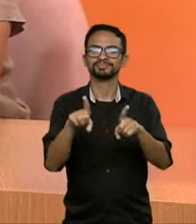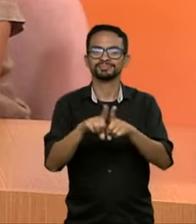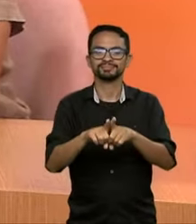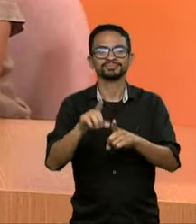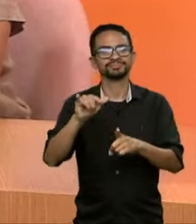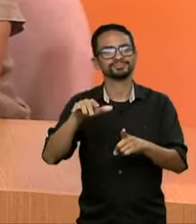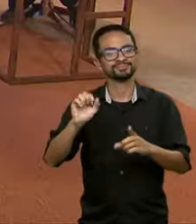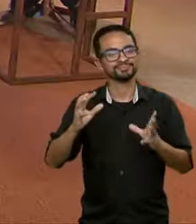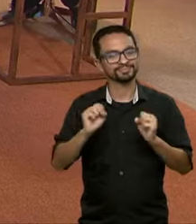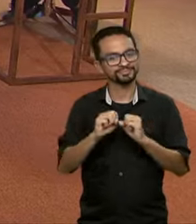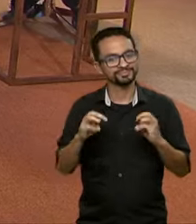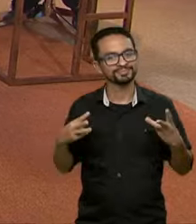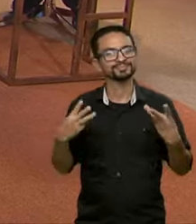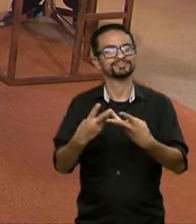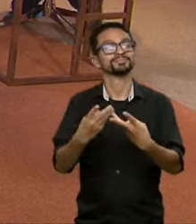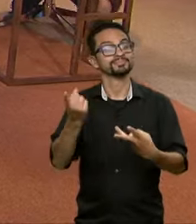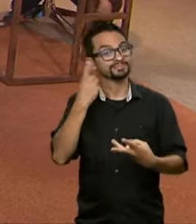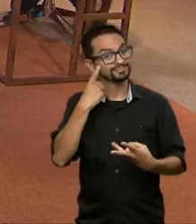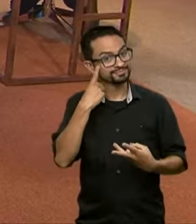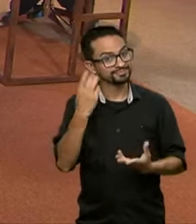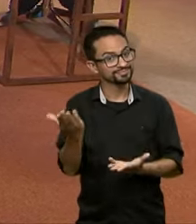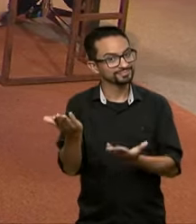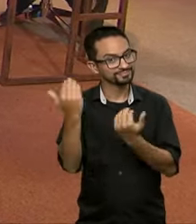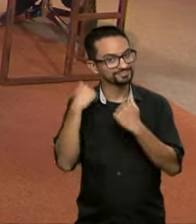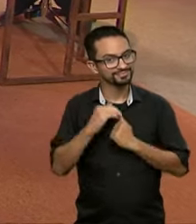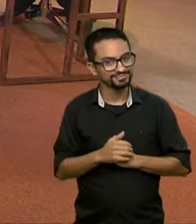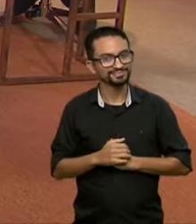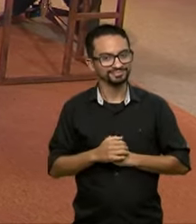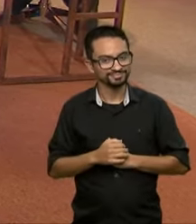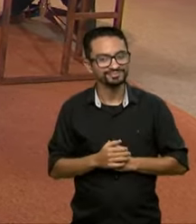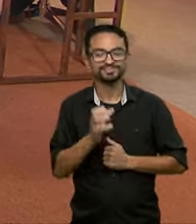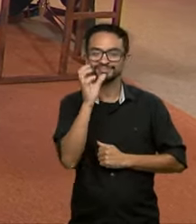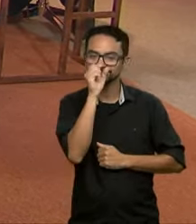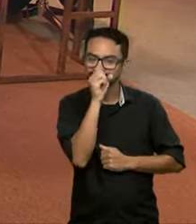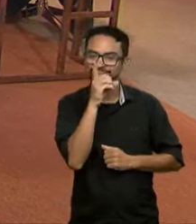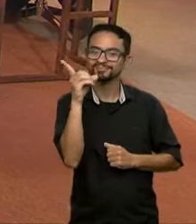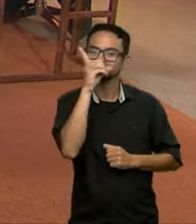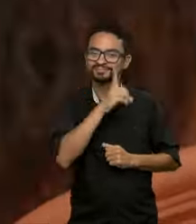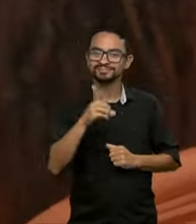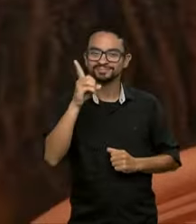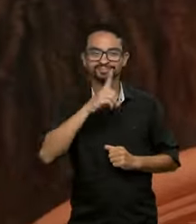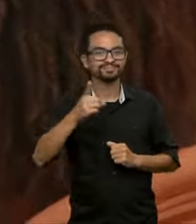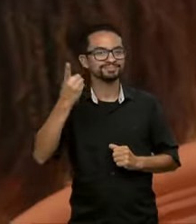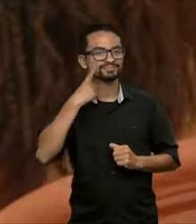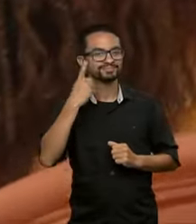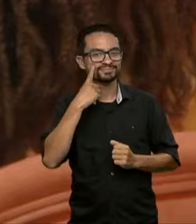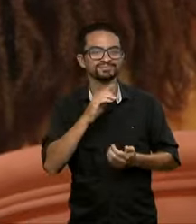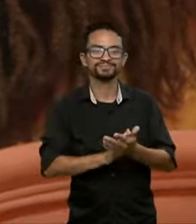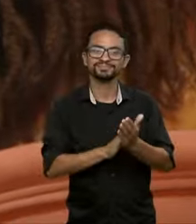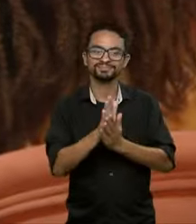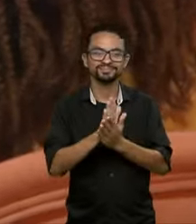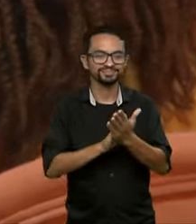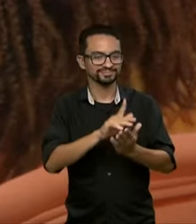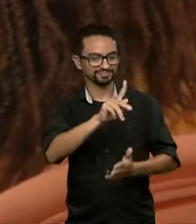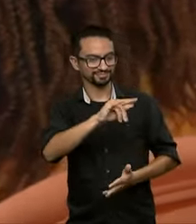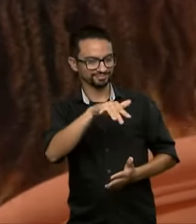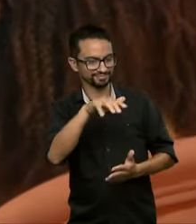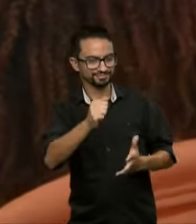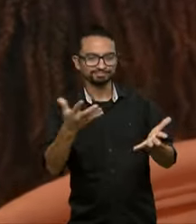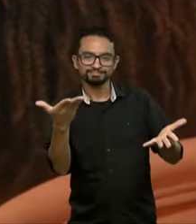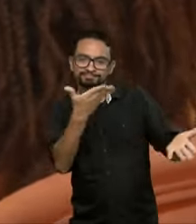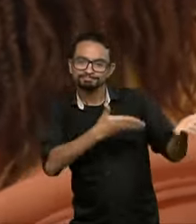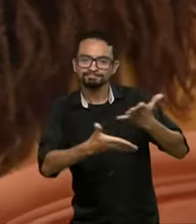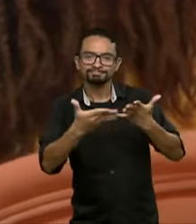Canastra. Gente, ora se não vou. É ruim de final de semana, tá? Tá. Olha, tranquila. Pamela, como é que é possível